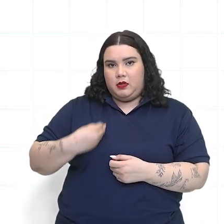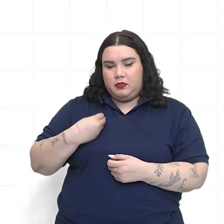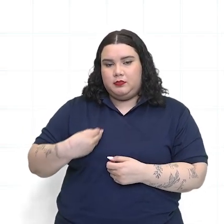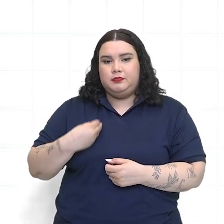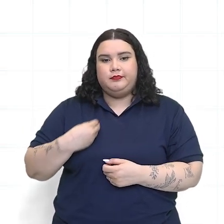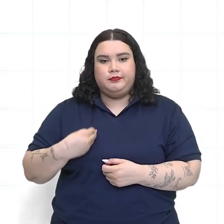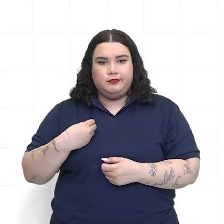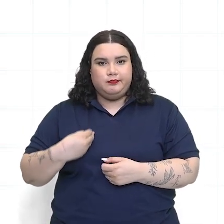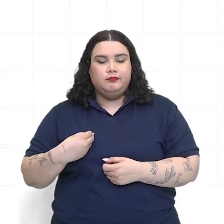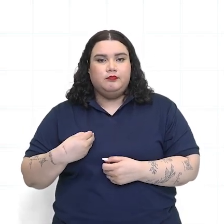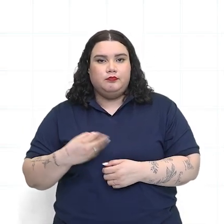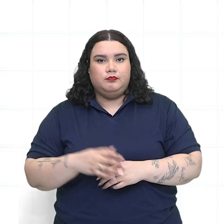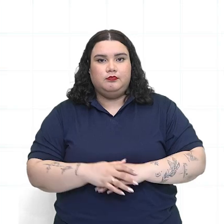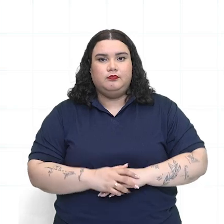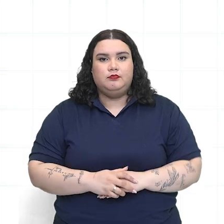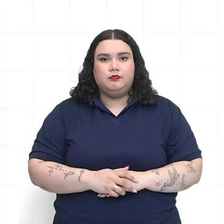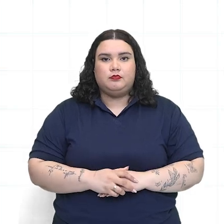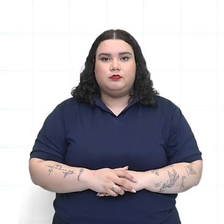sejam bem